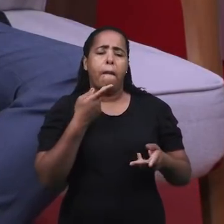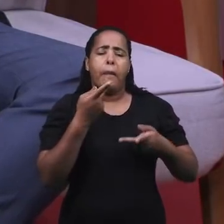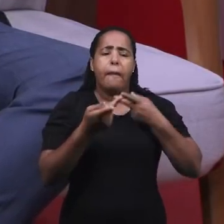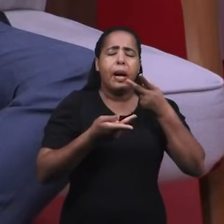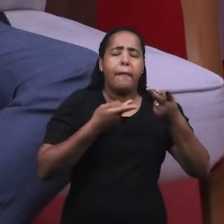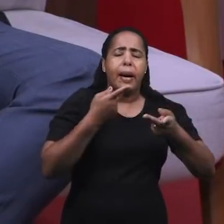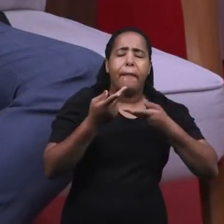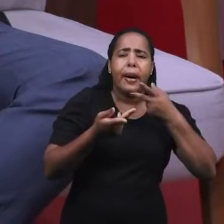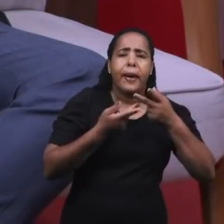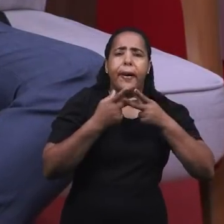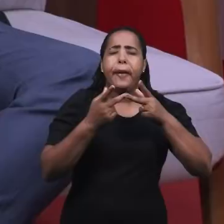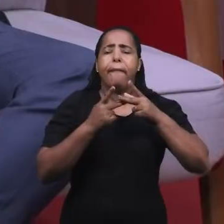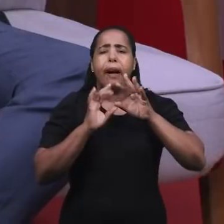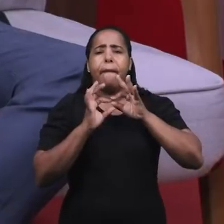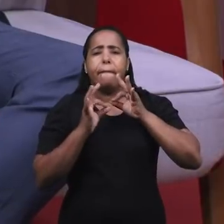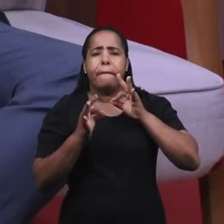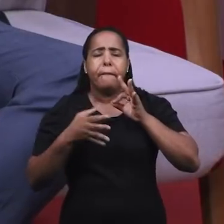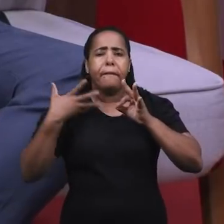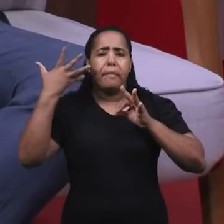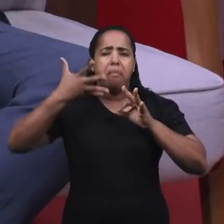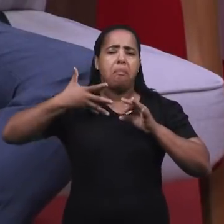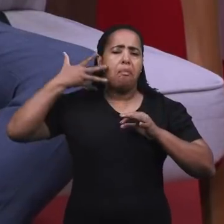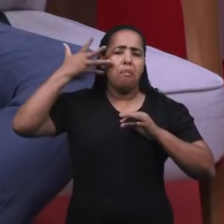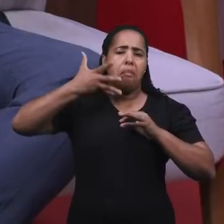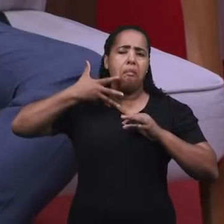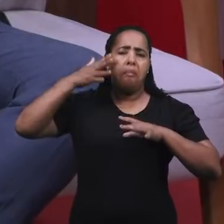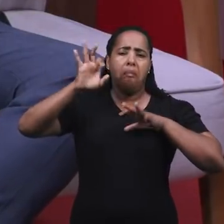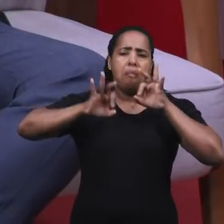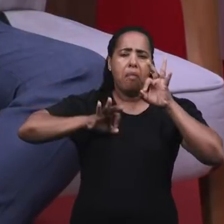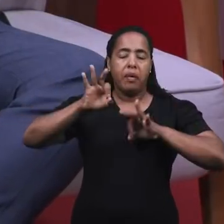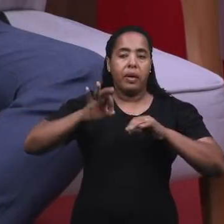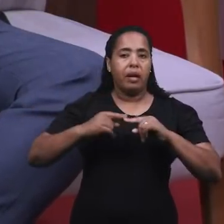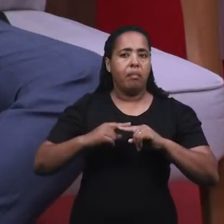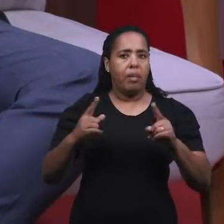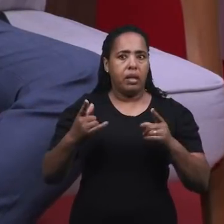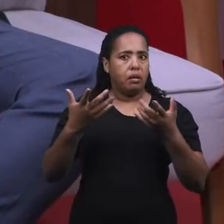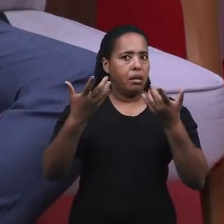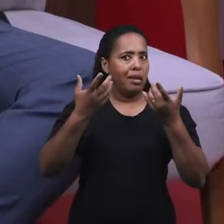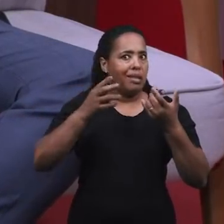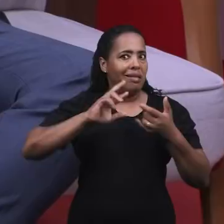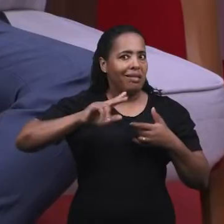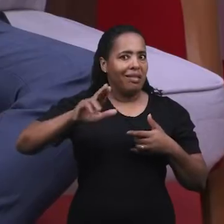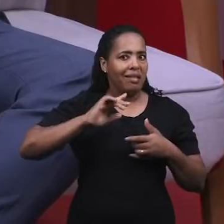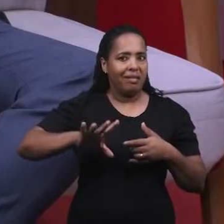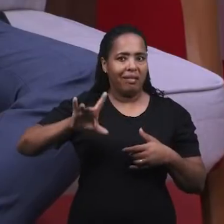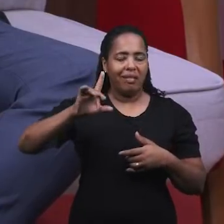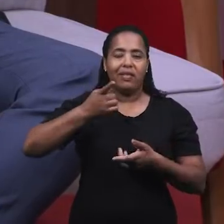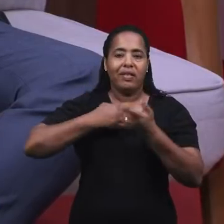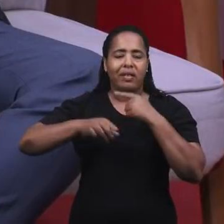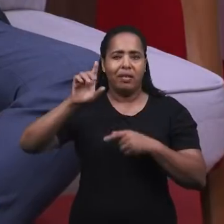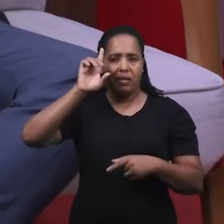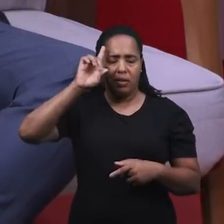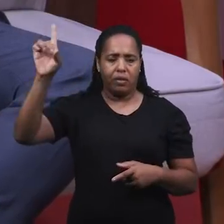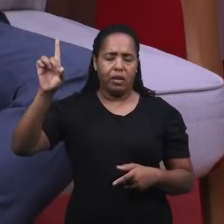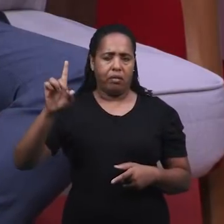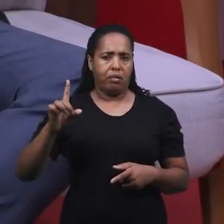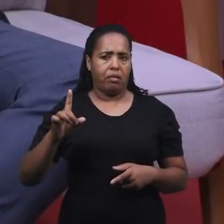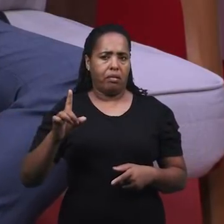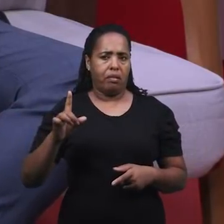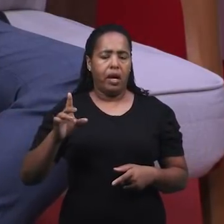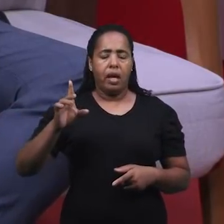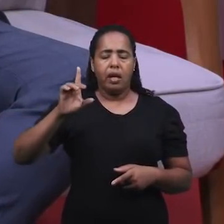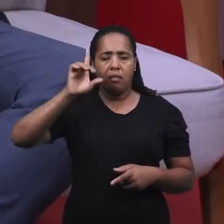bonitas, com discursos imponentes, preparados, mas não é isso que Deus quer, não. Não. Ele quer o reconhecimento com uma